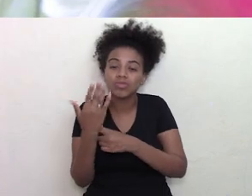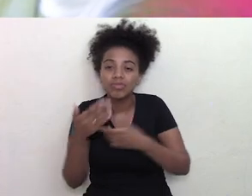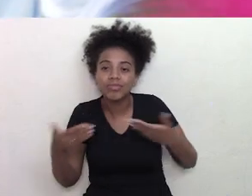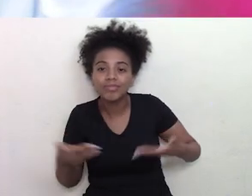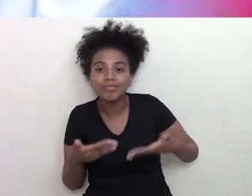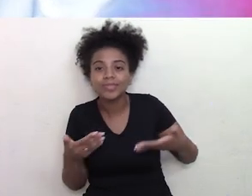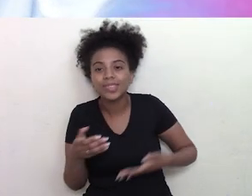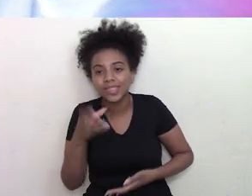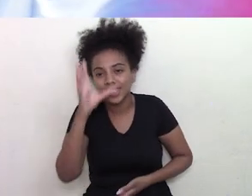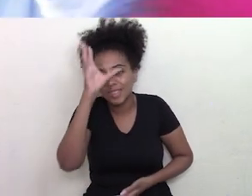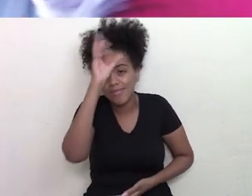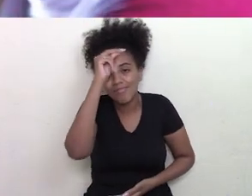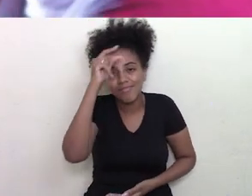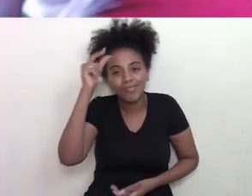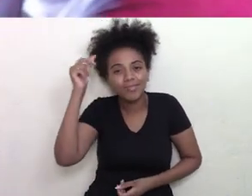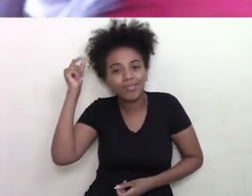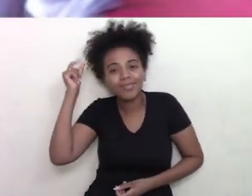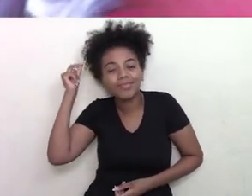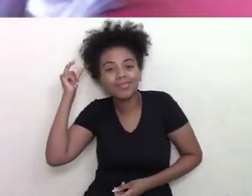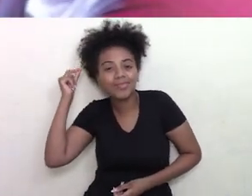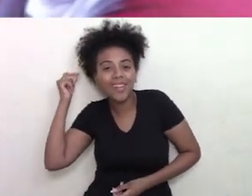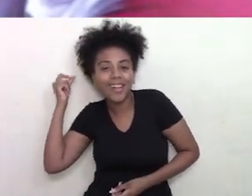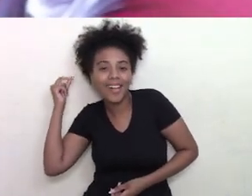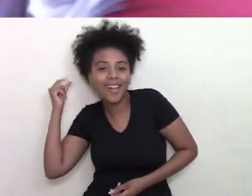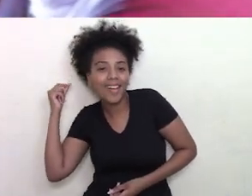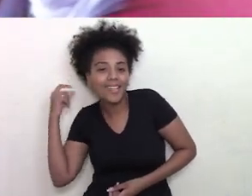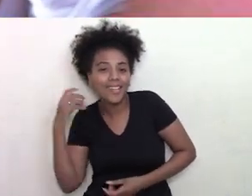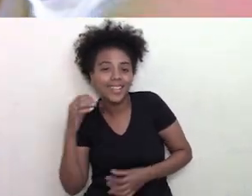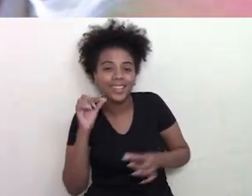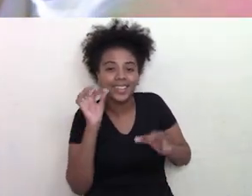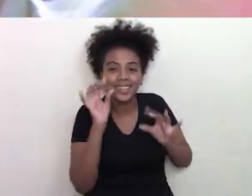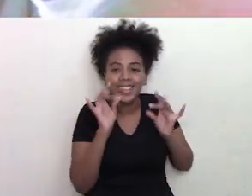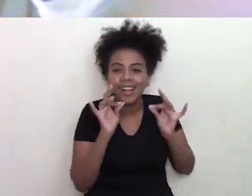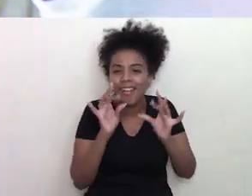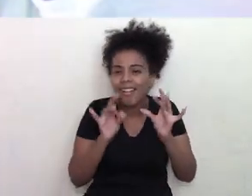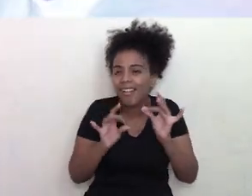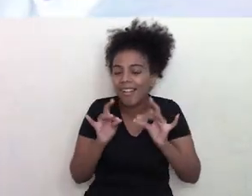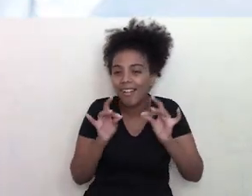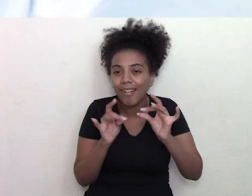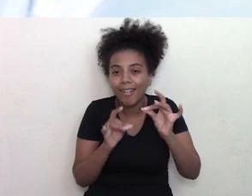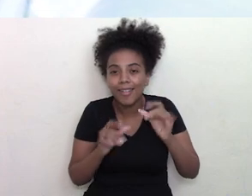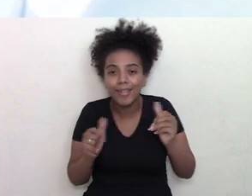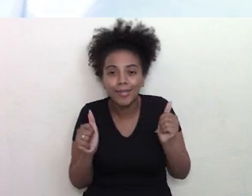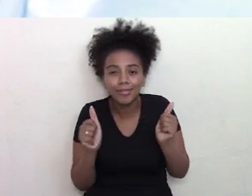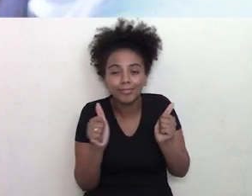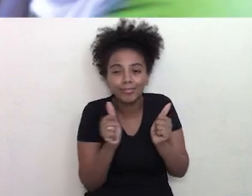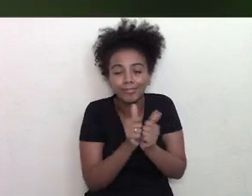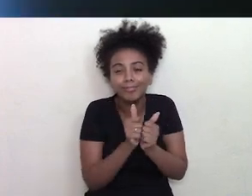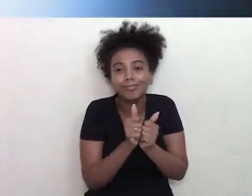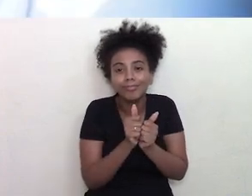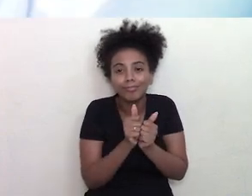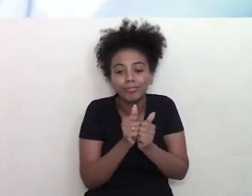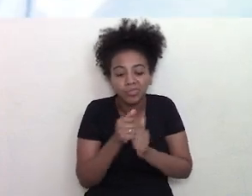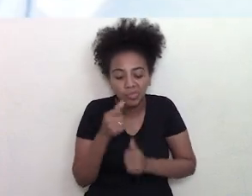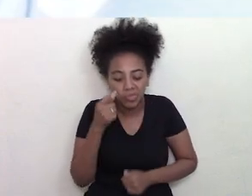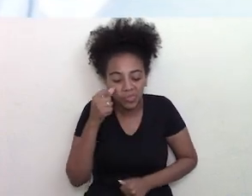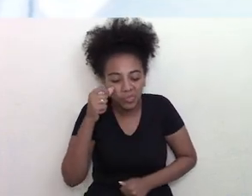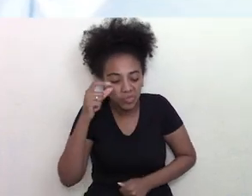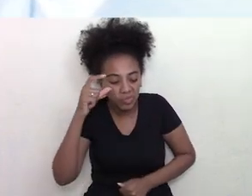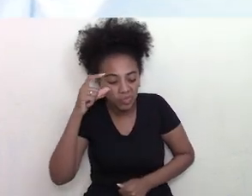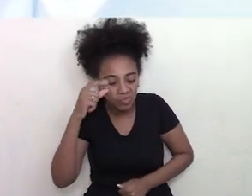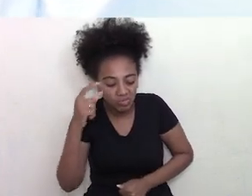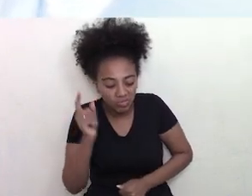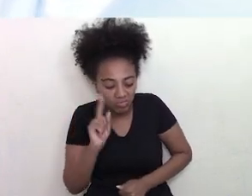aprendi com o que passou, e cada detalhe vai somar. Foi desatento,